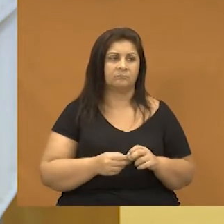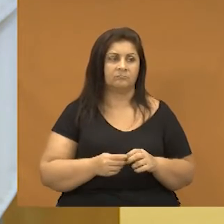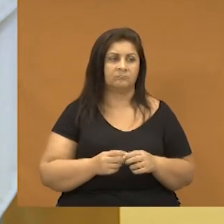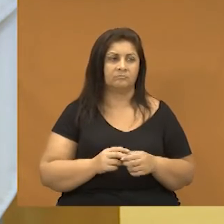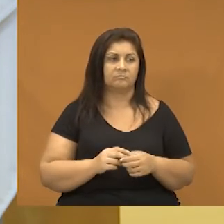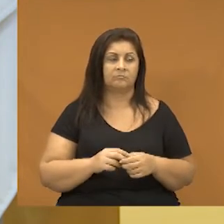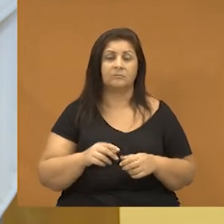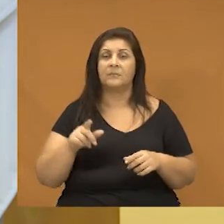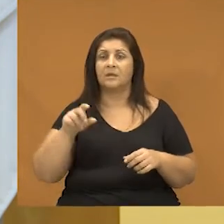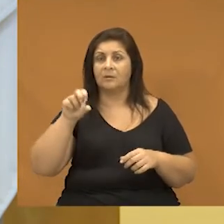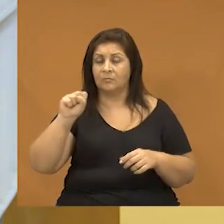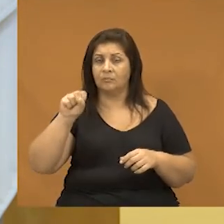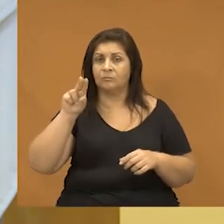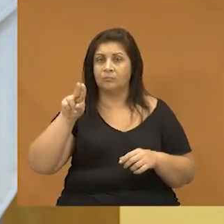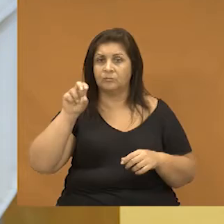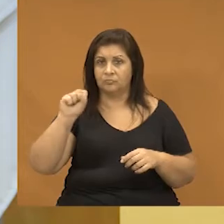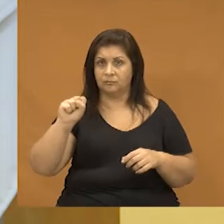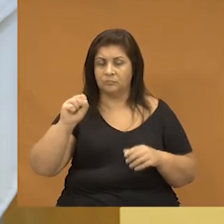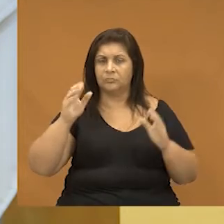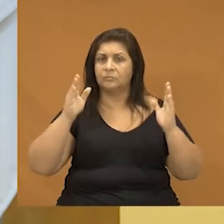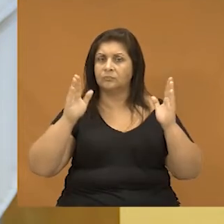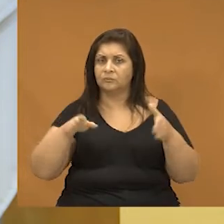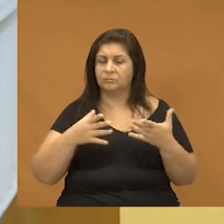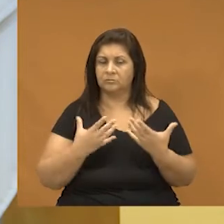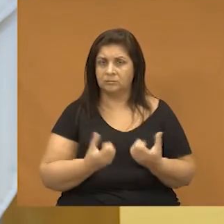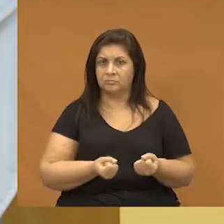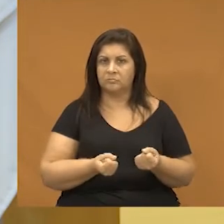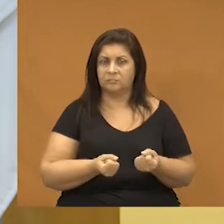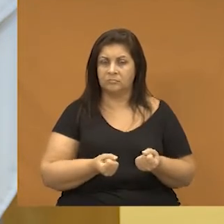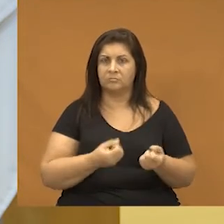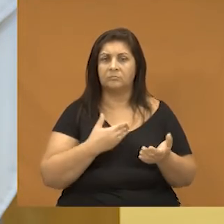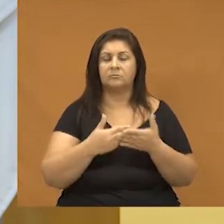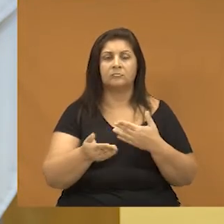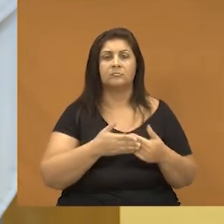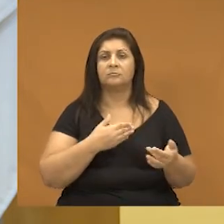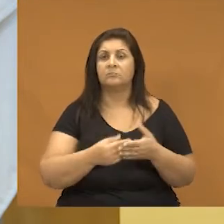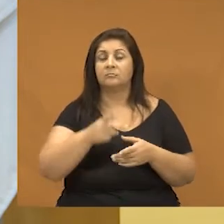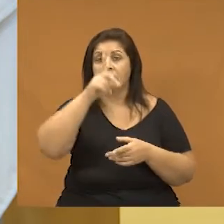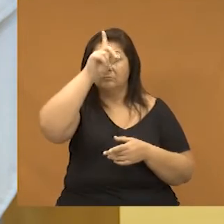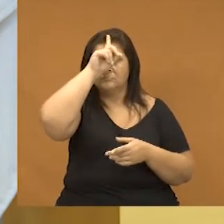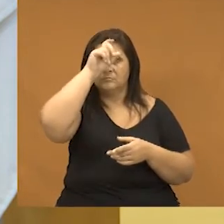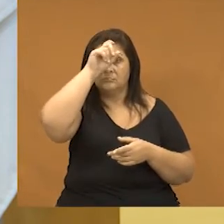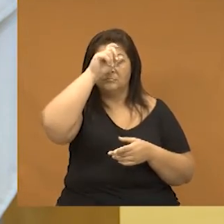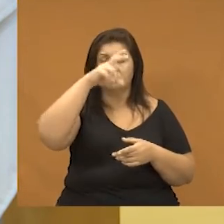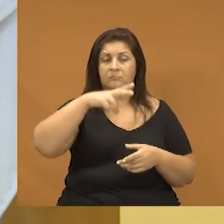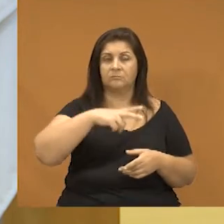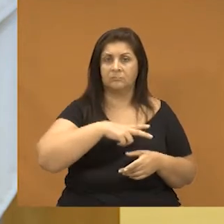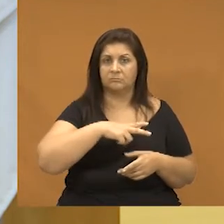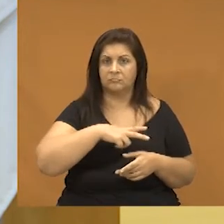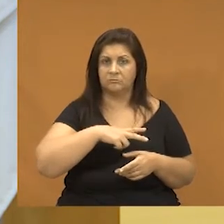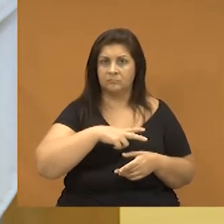a lei do SUS já permite que qualquer hospital particular faça